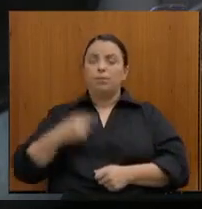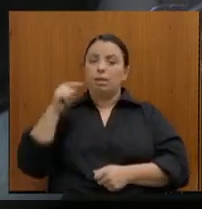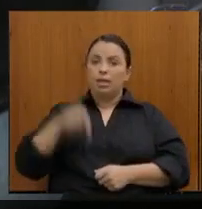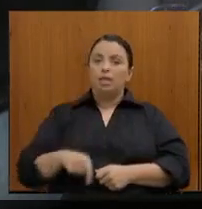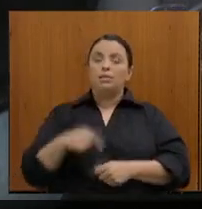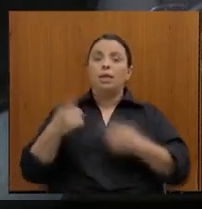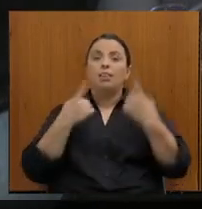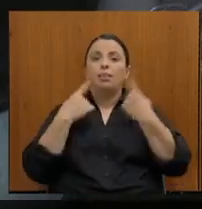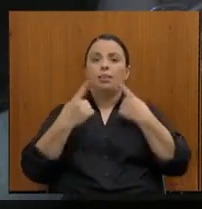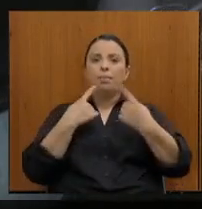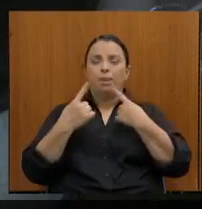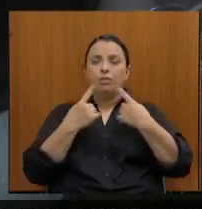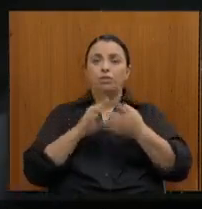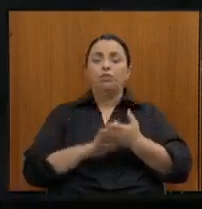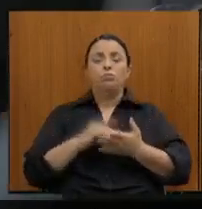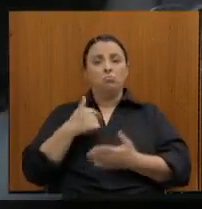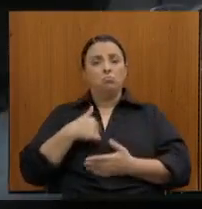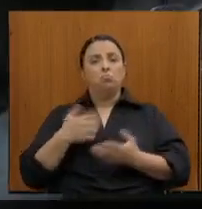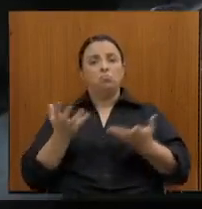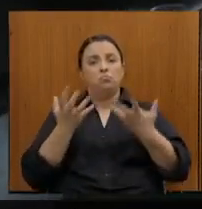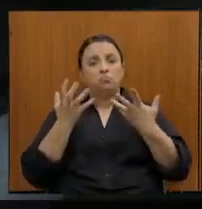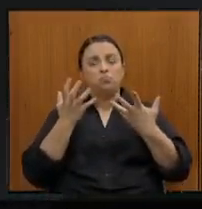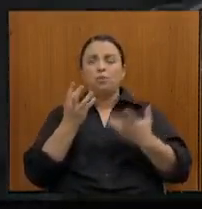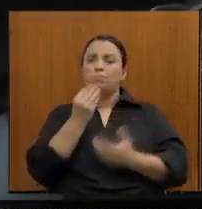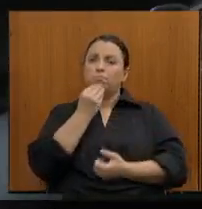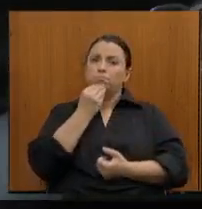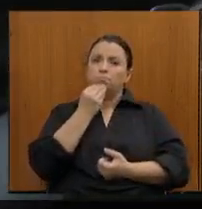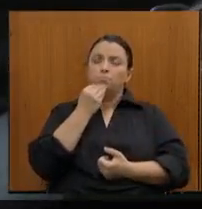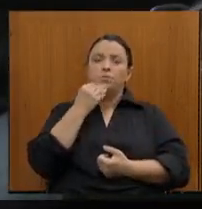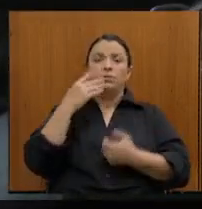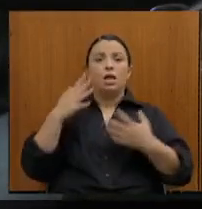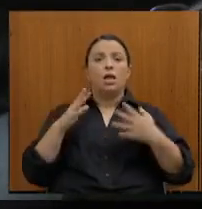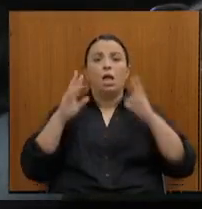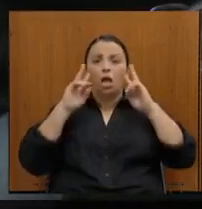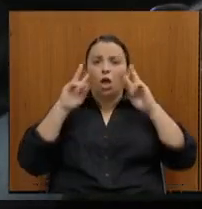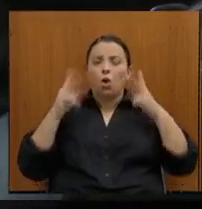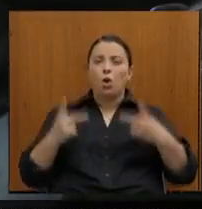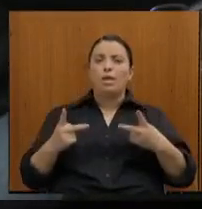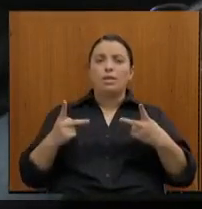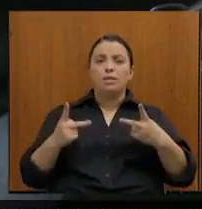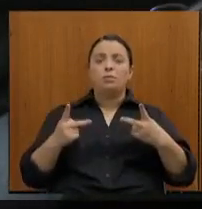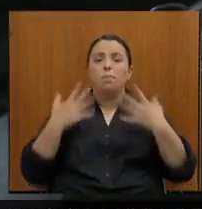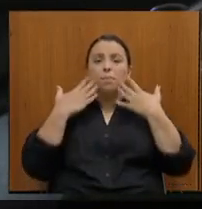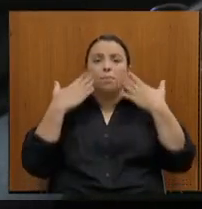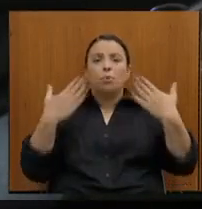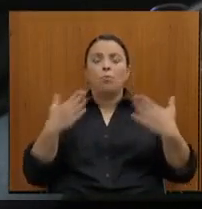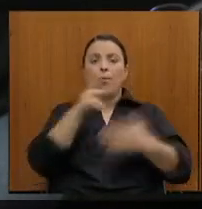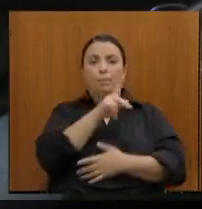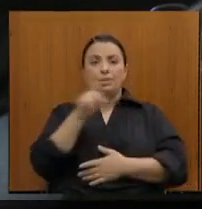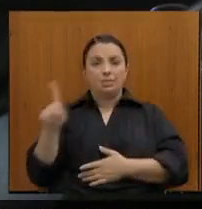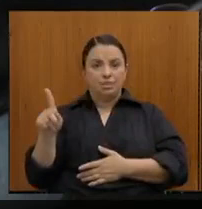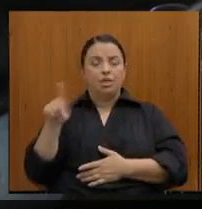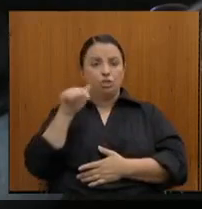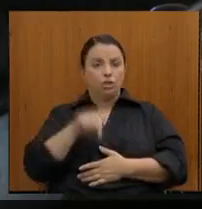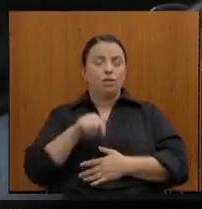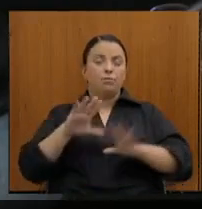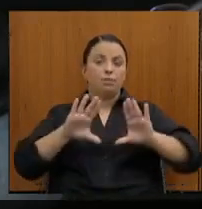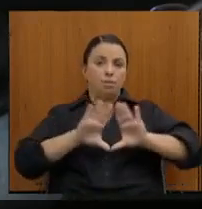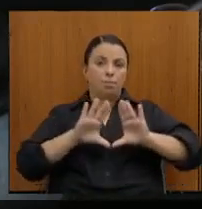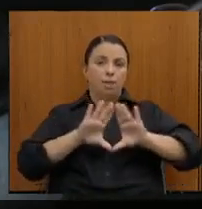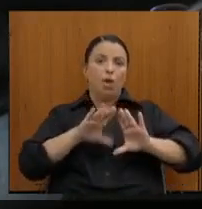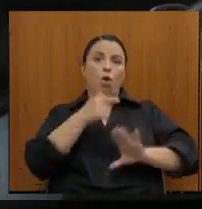E aproveito para fazer o reconhecimento público ao presidente da Assembleia Agostinho Patrus